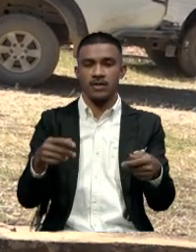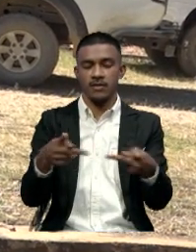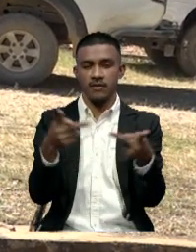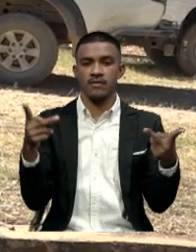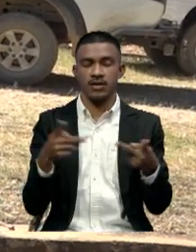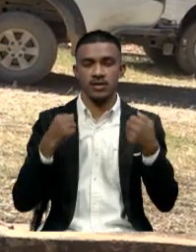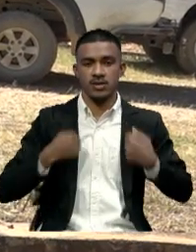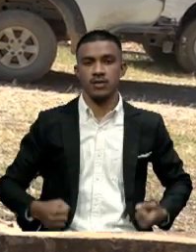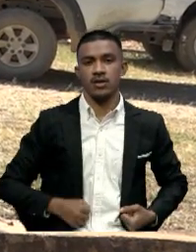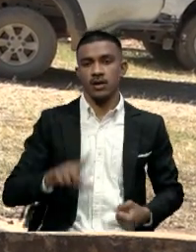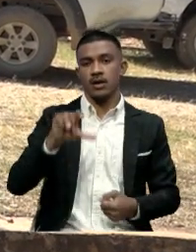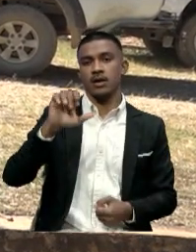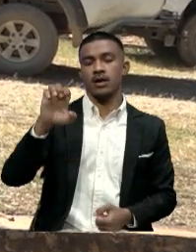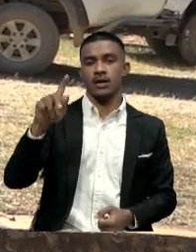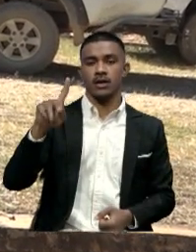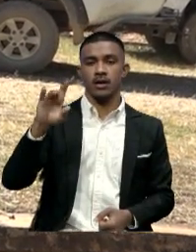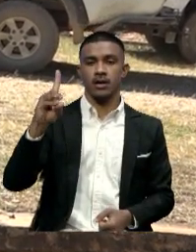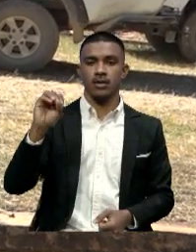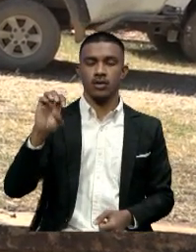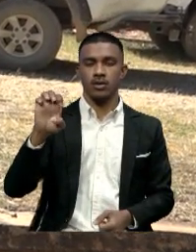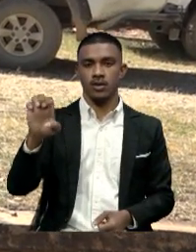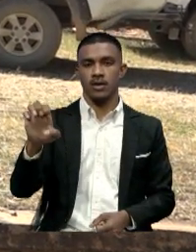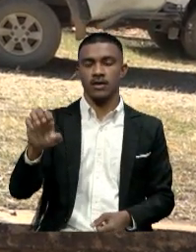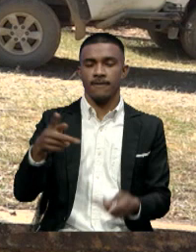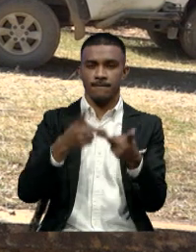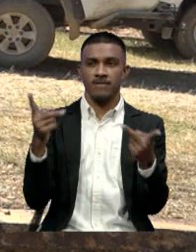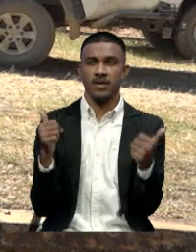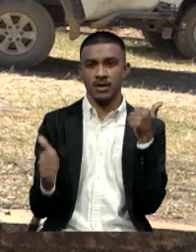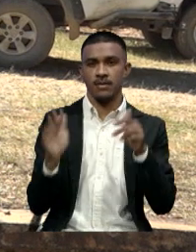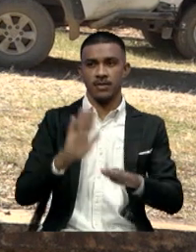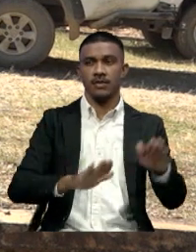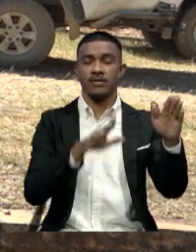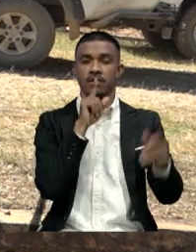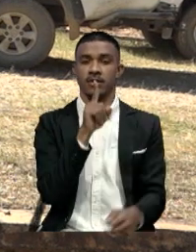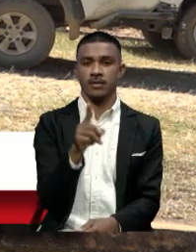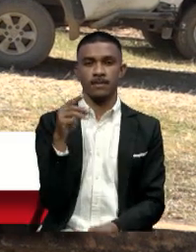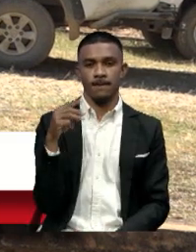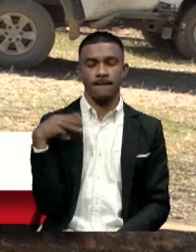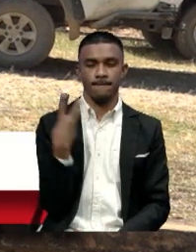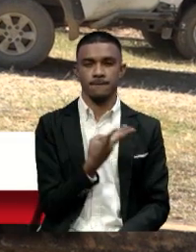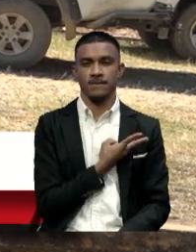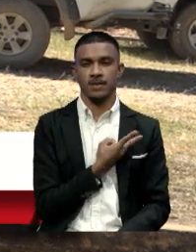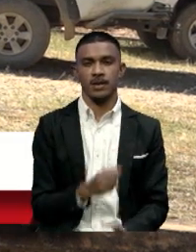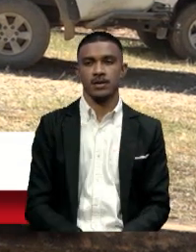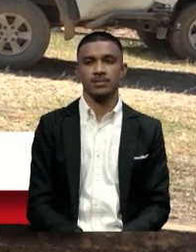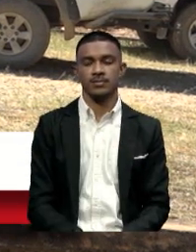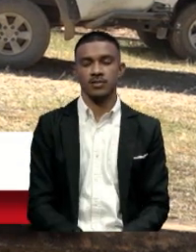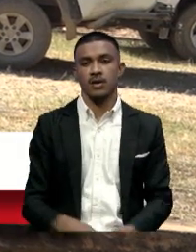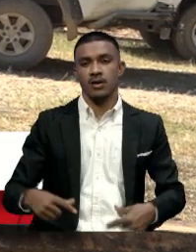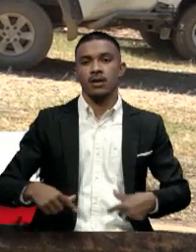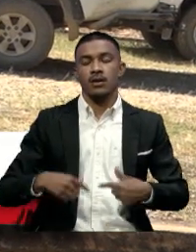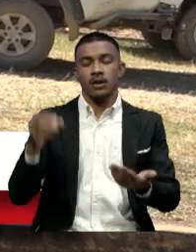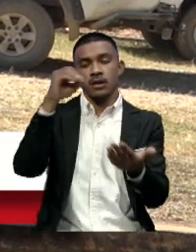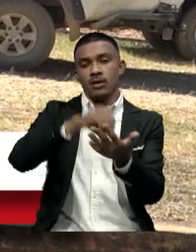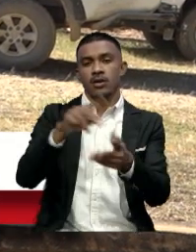dari tahta nekatak. Likidoe fatin dan nebe rural tetebes. Então, ita coloca em mamãe,